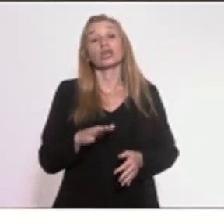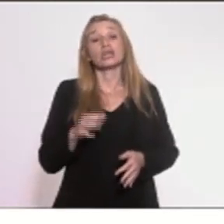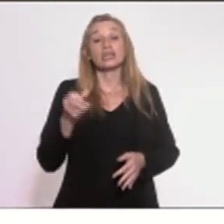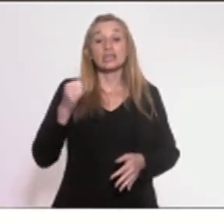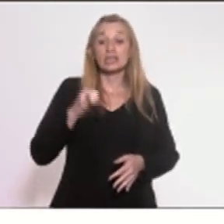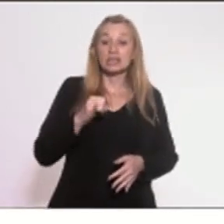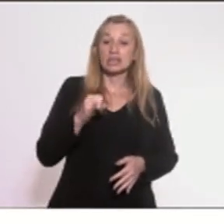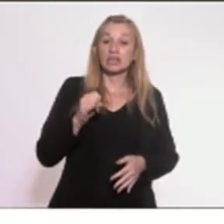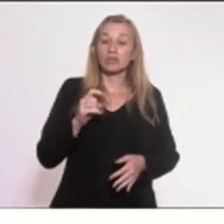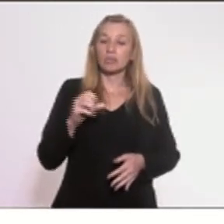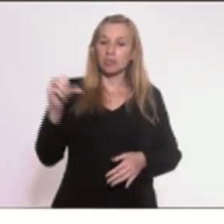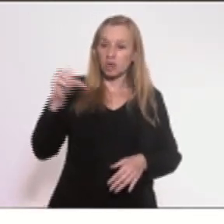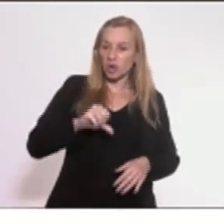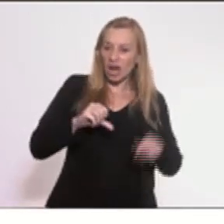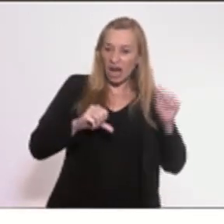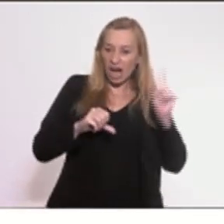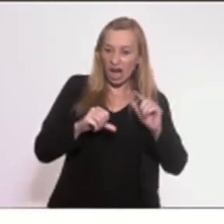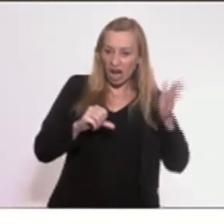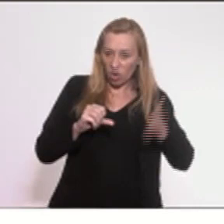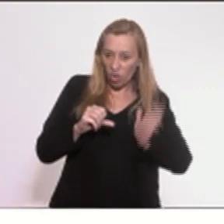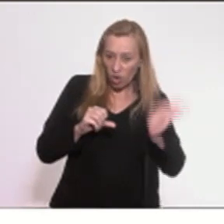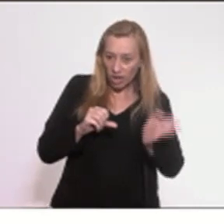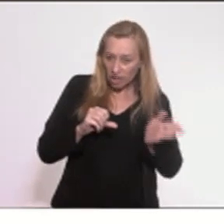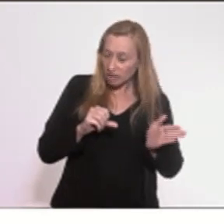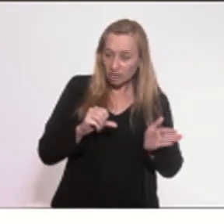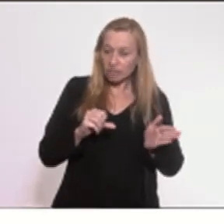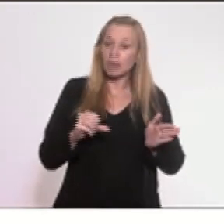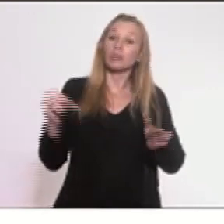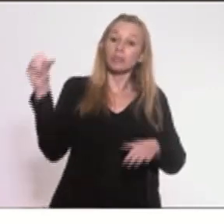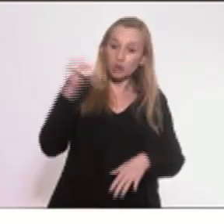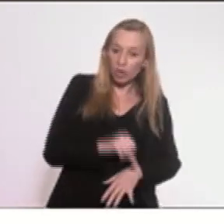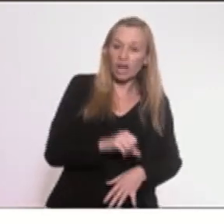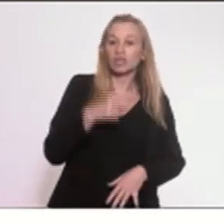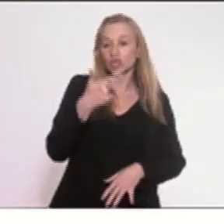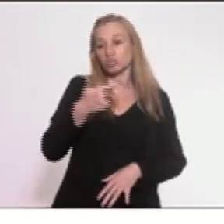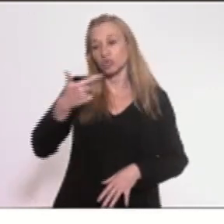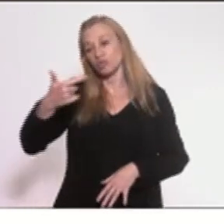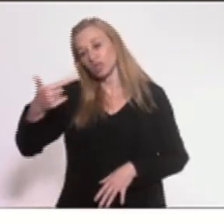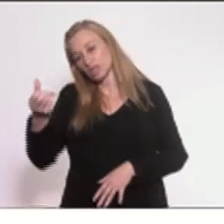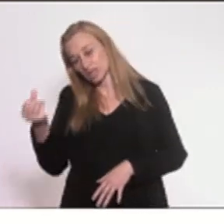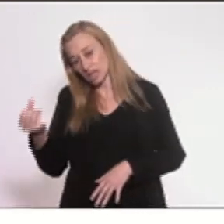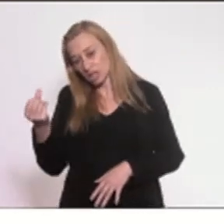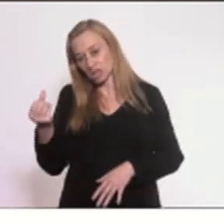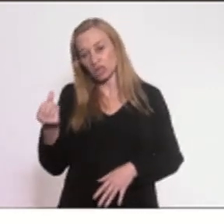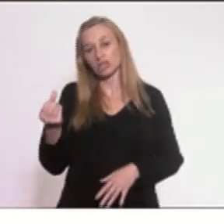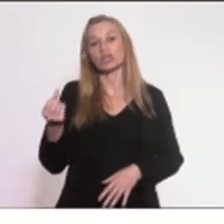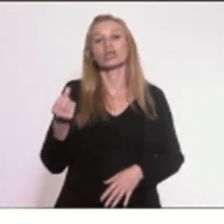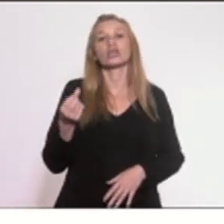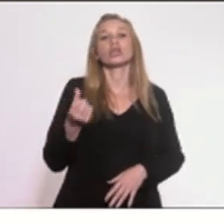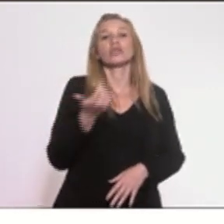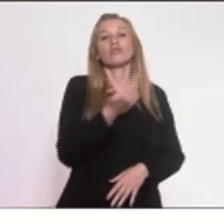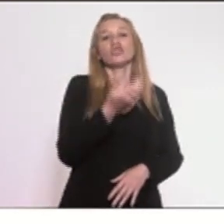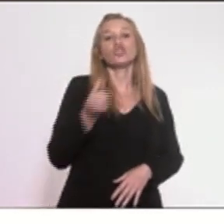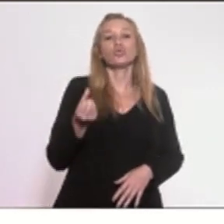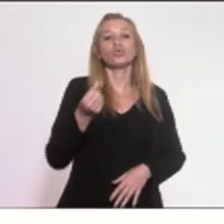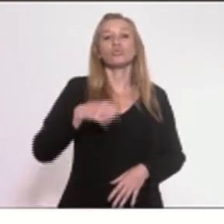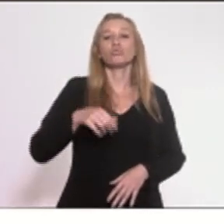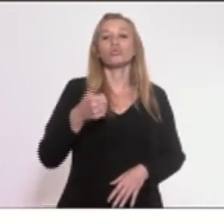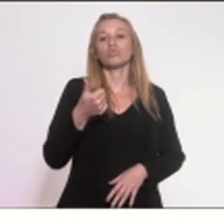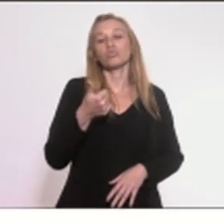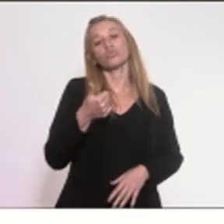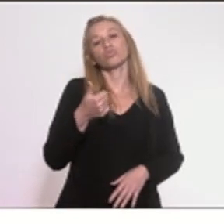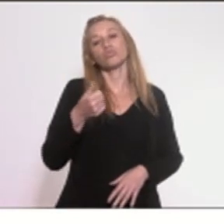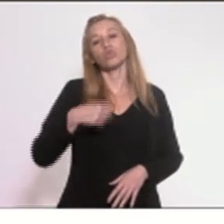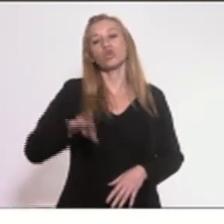2023, porque nós teremos que pagar 21 bilhões de serviço da dívida.